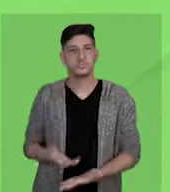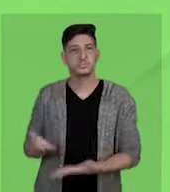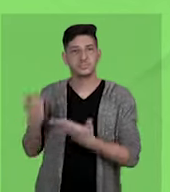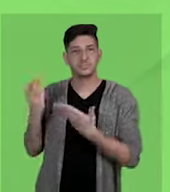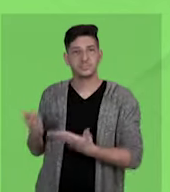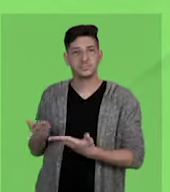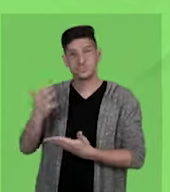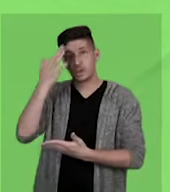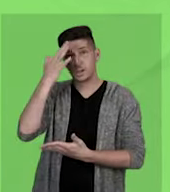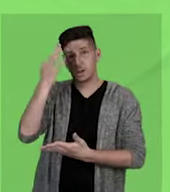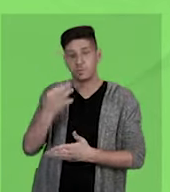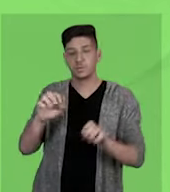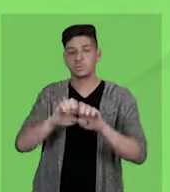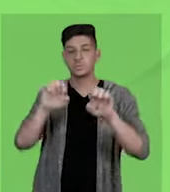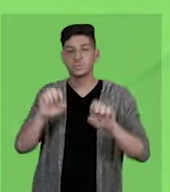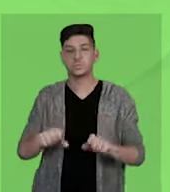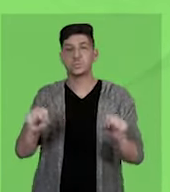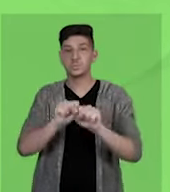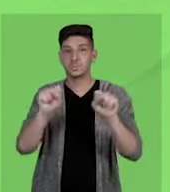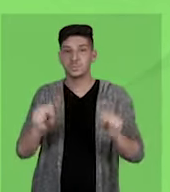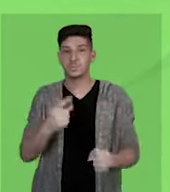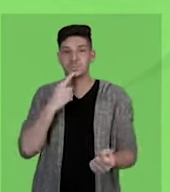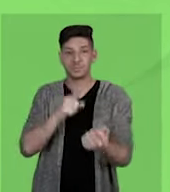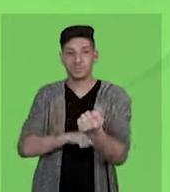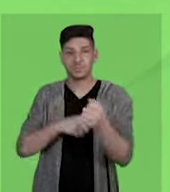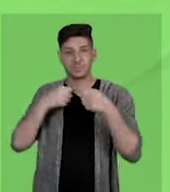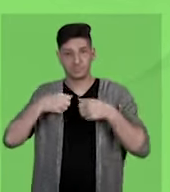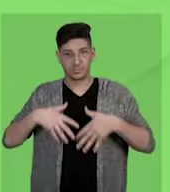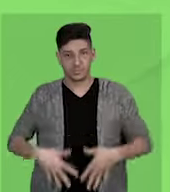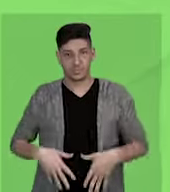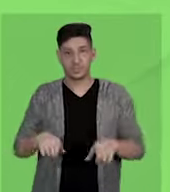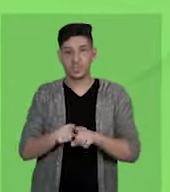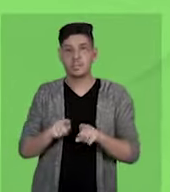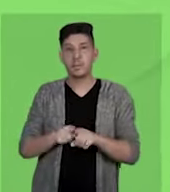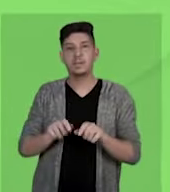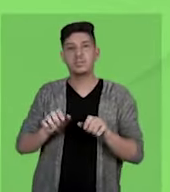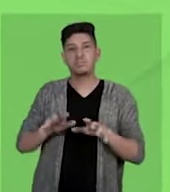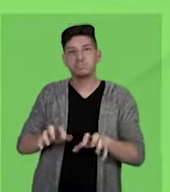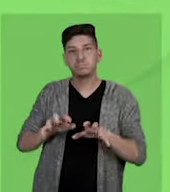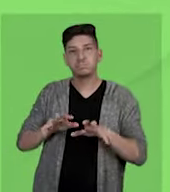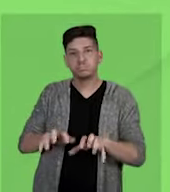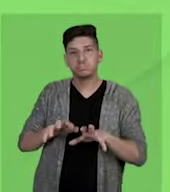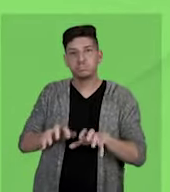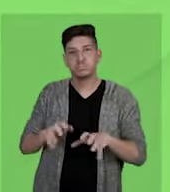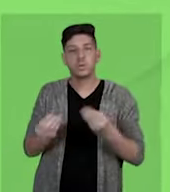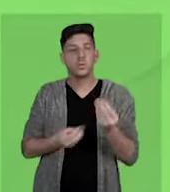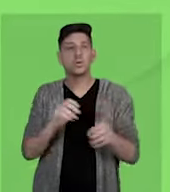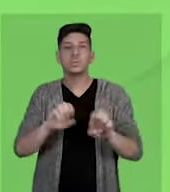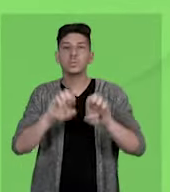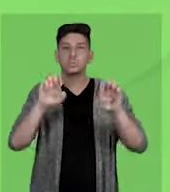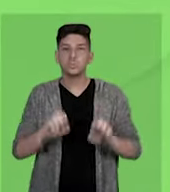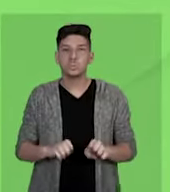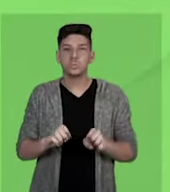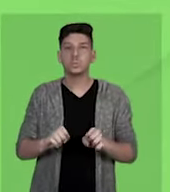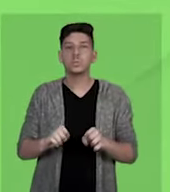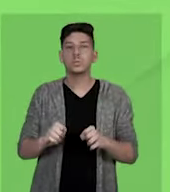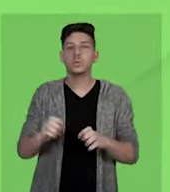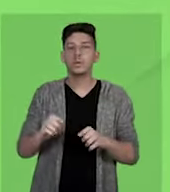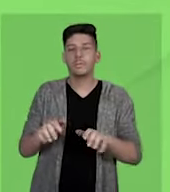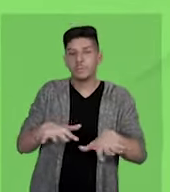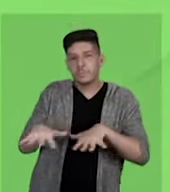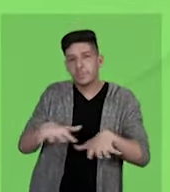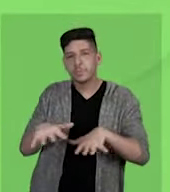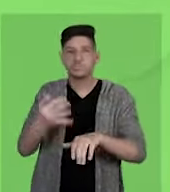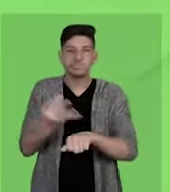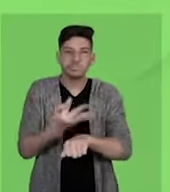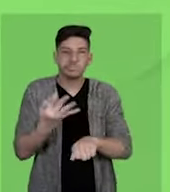compreender a estrutura do sistema nervoso e a transmissão dos impulsos nervosos e compreender a estrutura, sustentação e a movimentação dos animais resulta